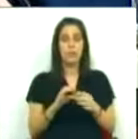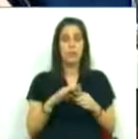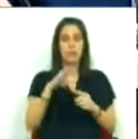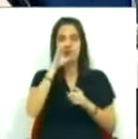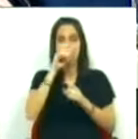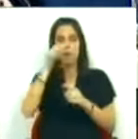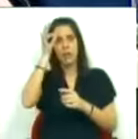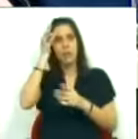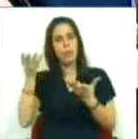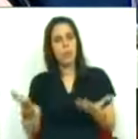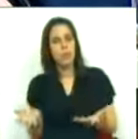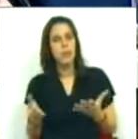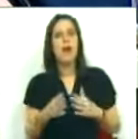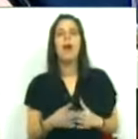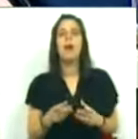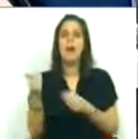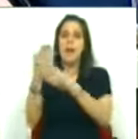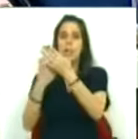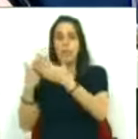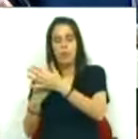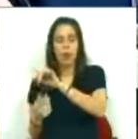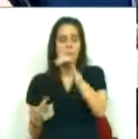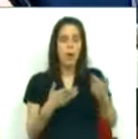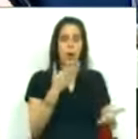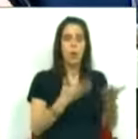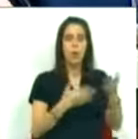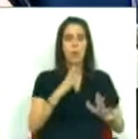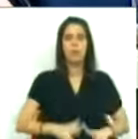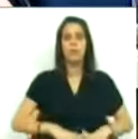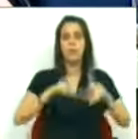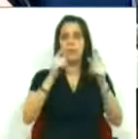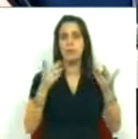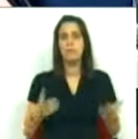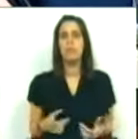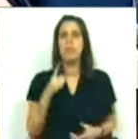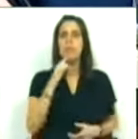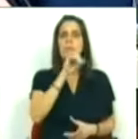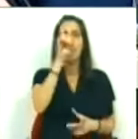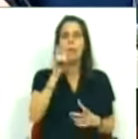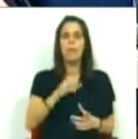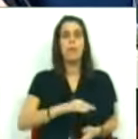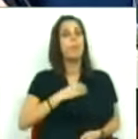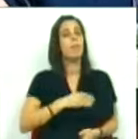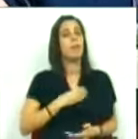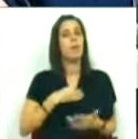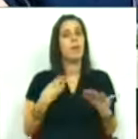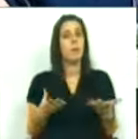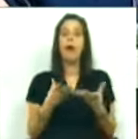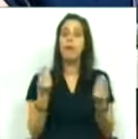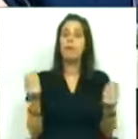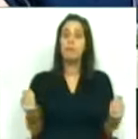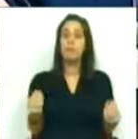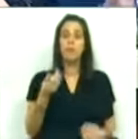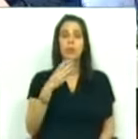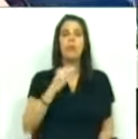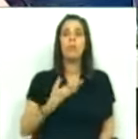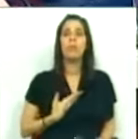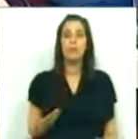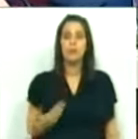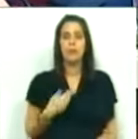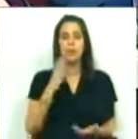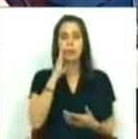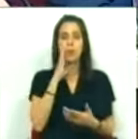a diplomacia económica e a cooperação para o desenvolvimento. É uma questão que tem preocupado muito o PSD,